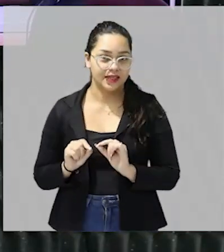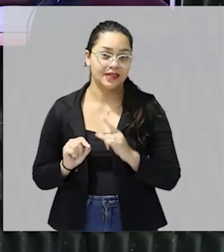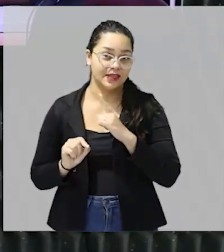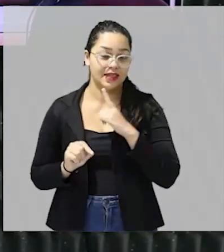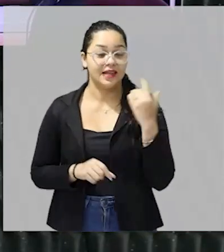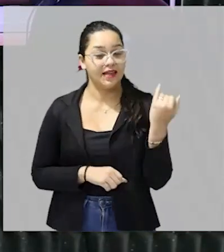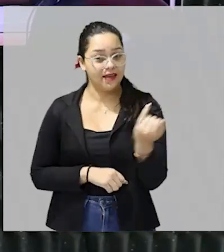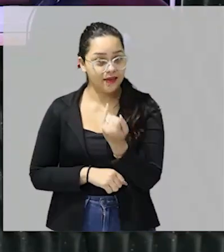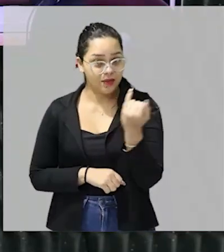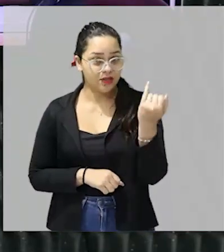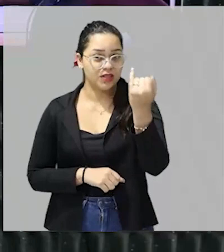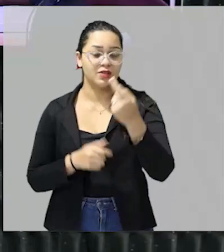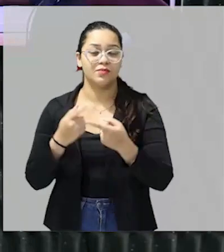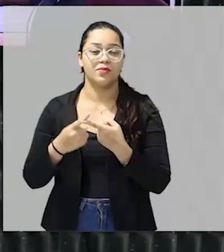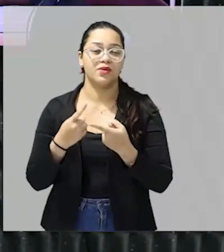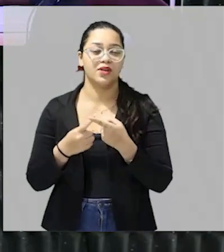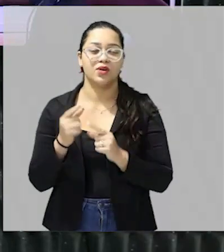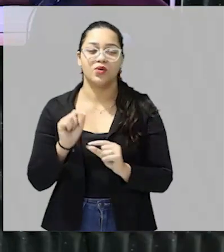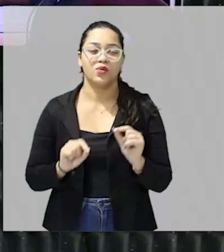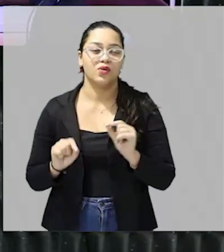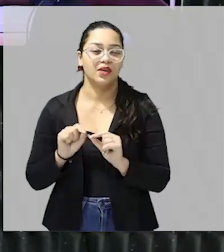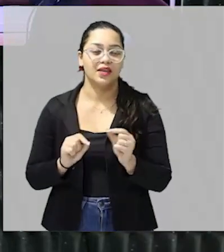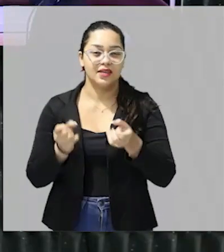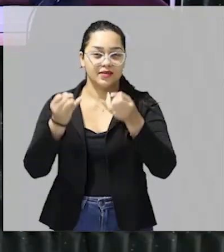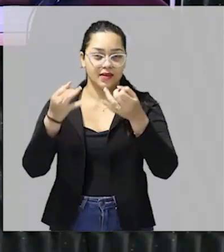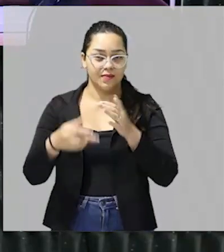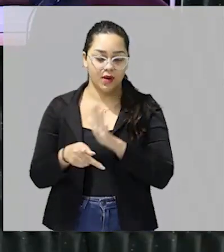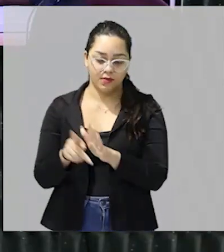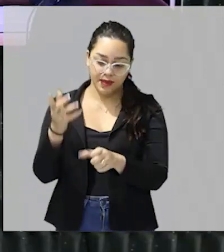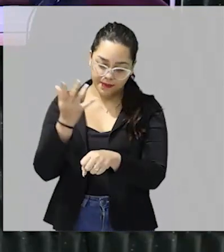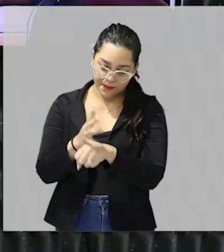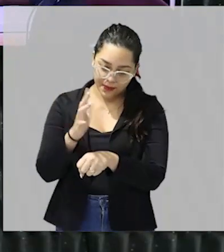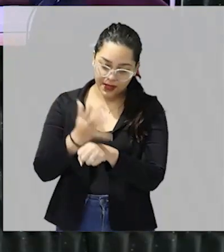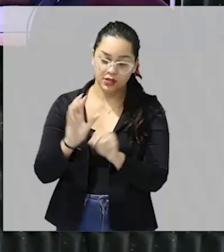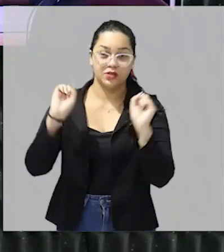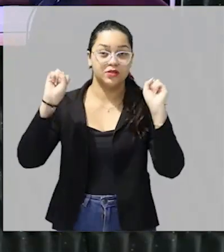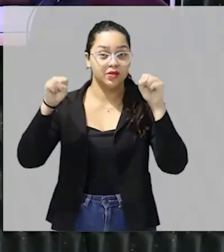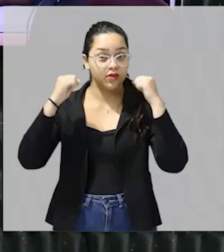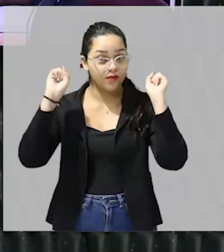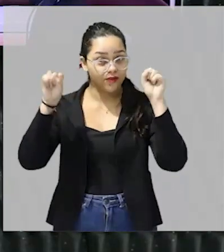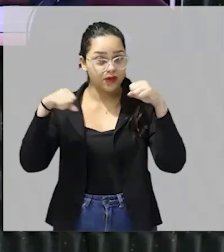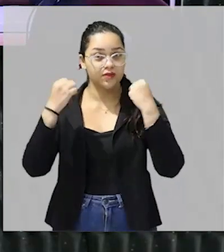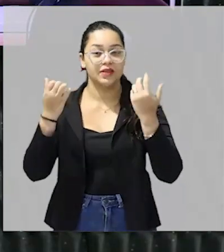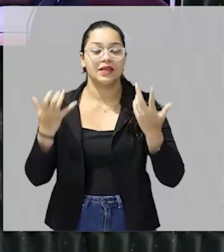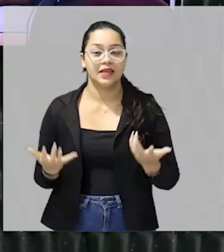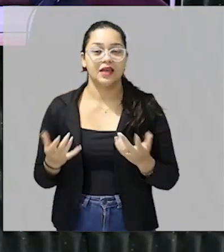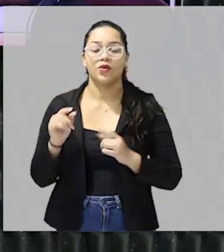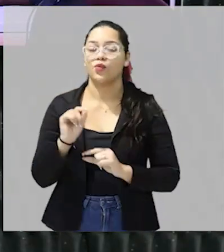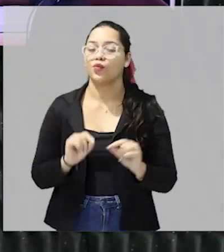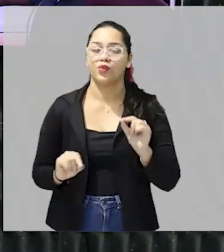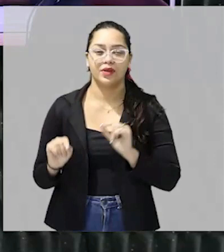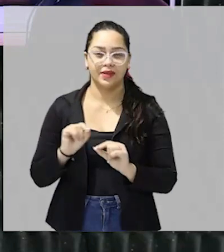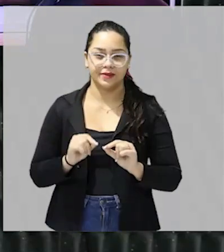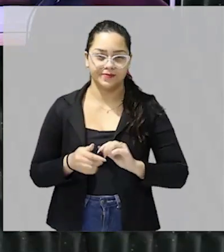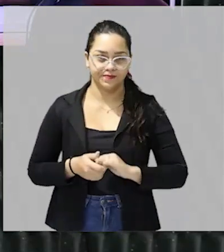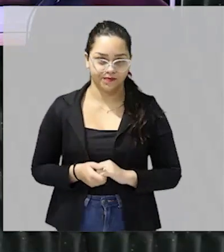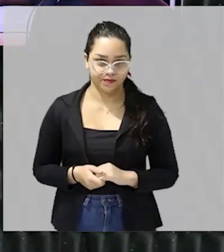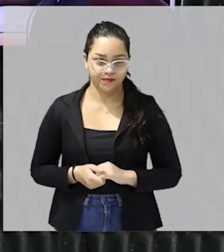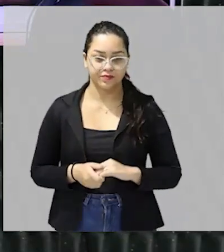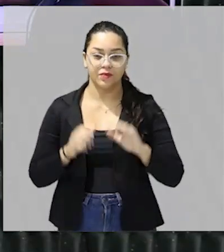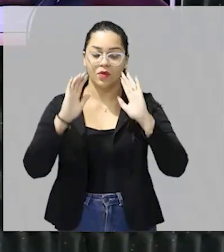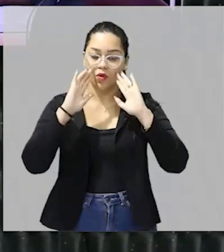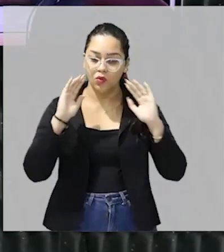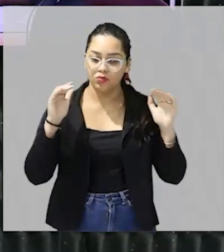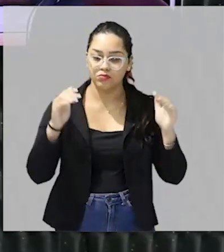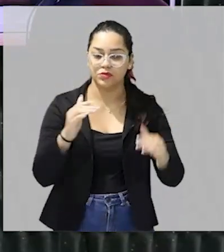muito importante porque nós iremos acabar falando da prática de exercícios físicos. E essa prática de exercícios físicos que